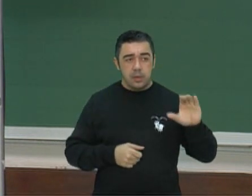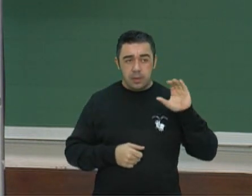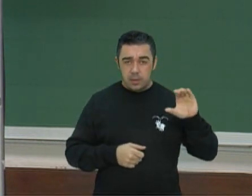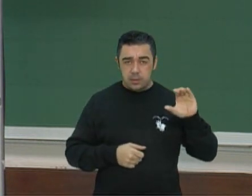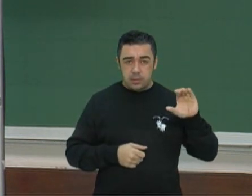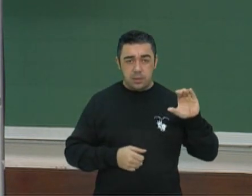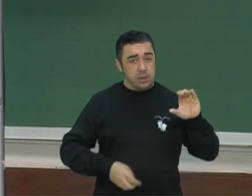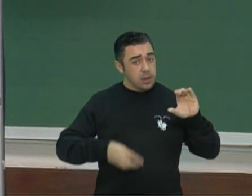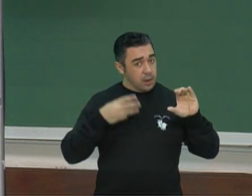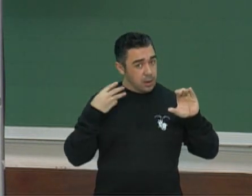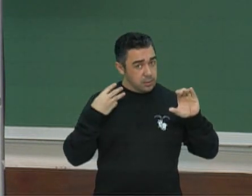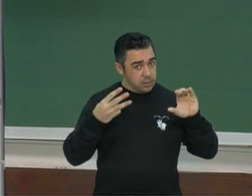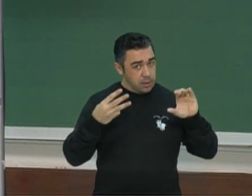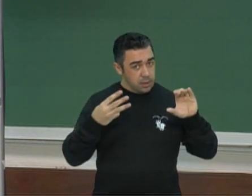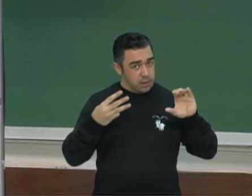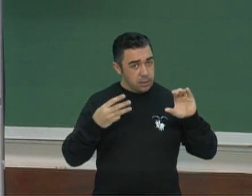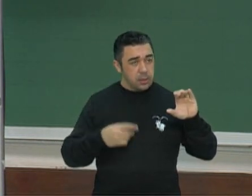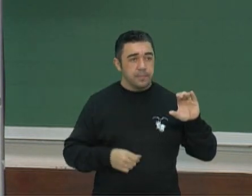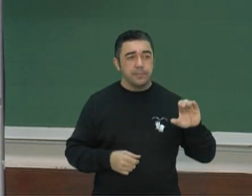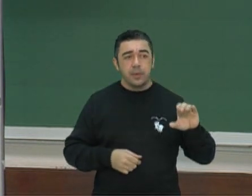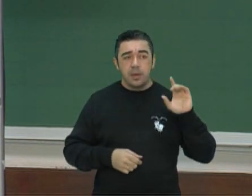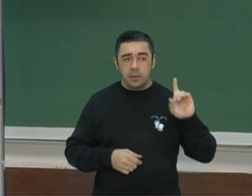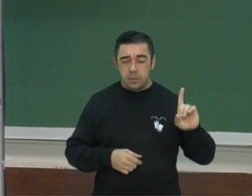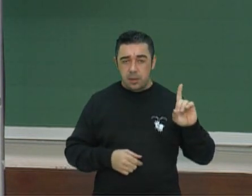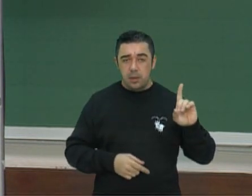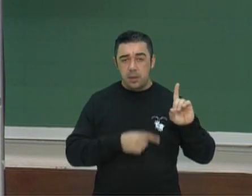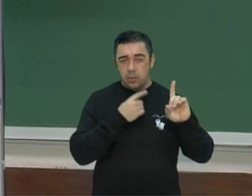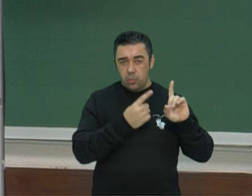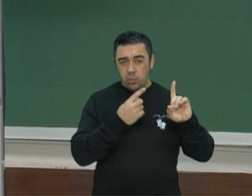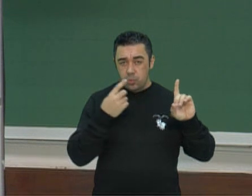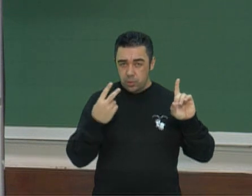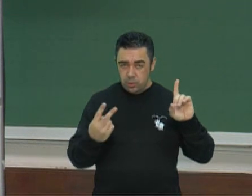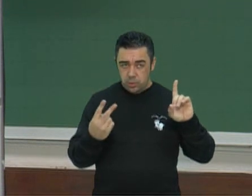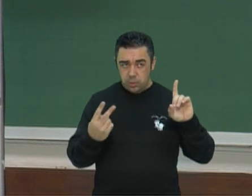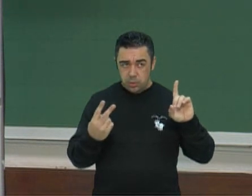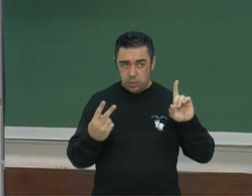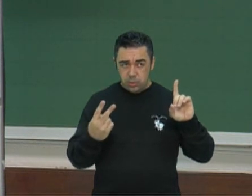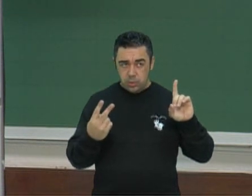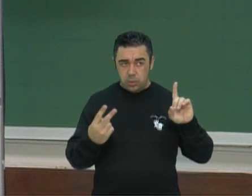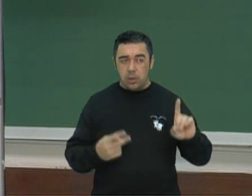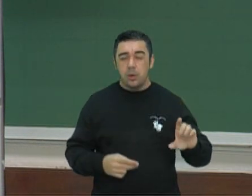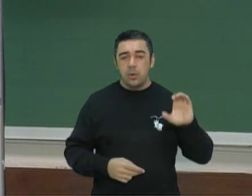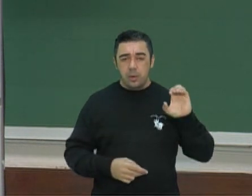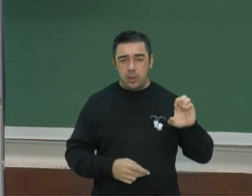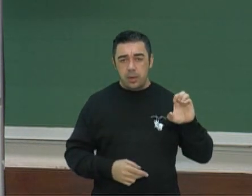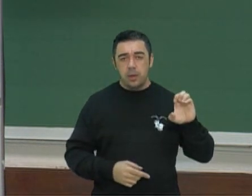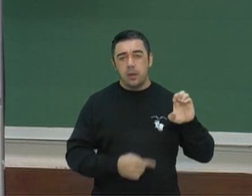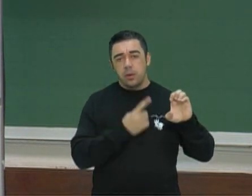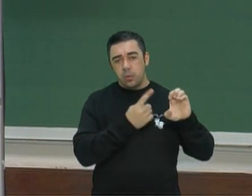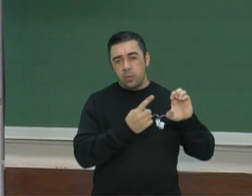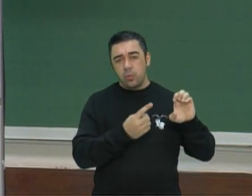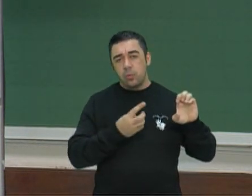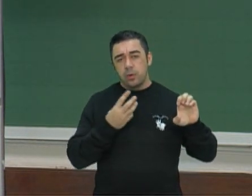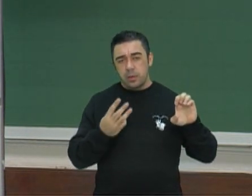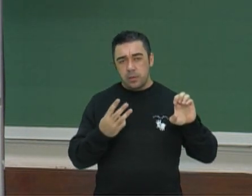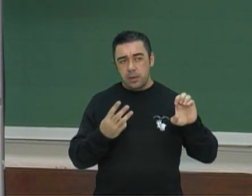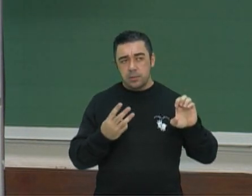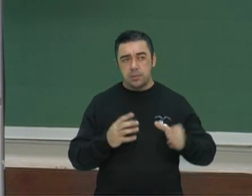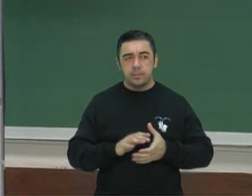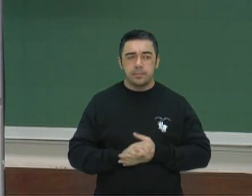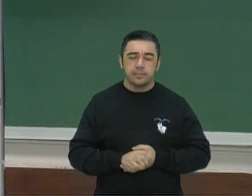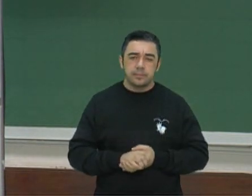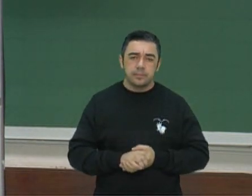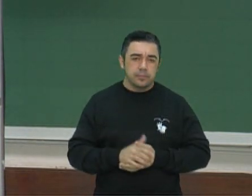2? Letra C, apenas na 3. Letra D, na 1 e na 2. Ou na letra E, 1 e